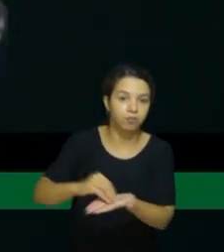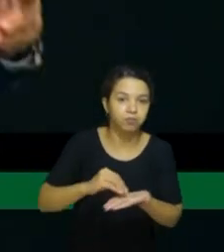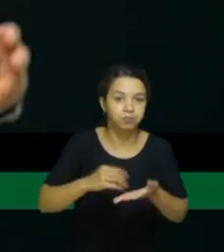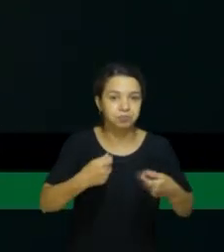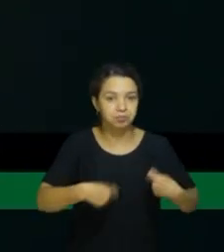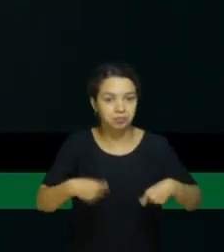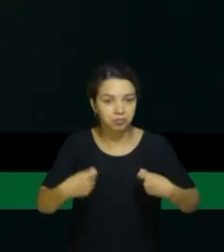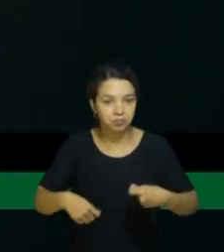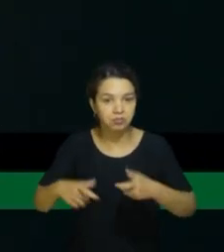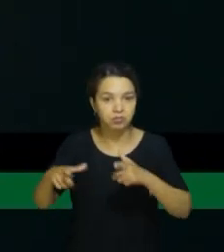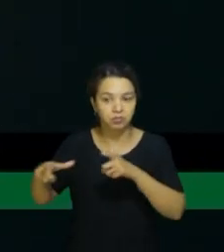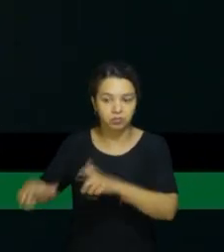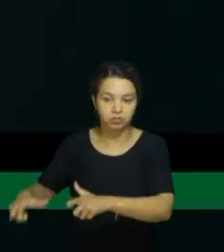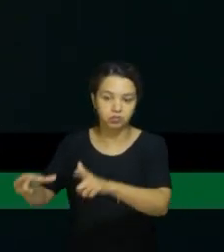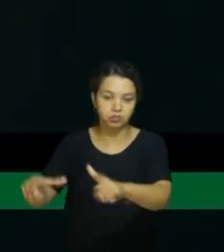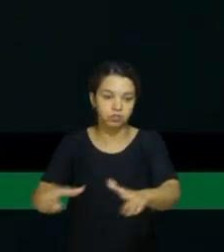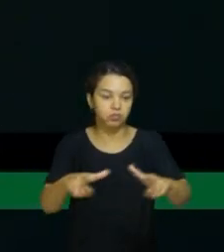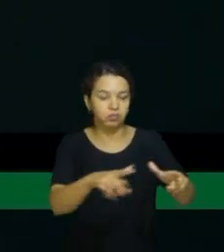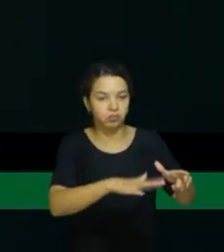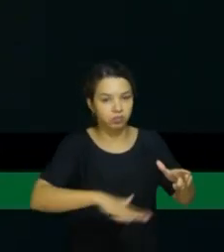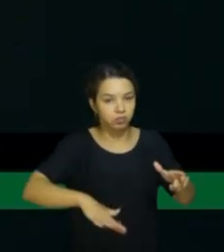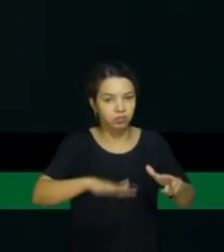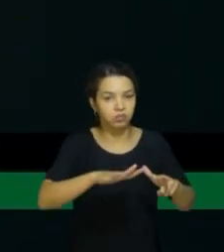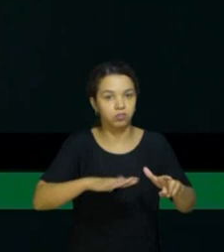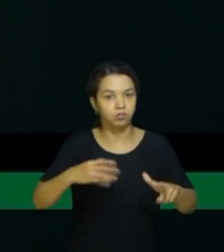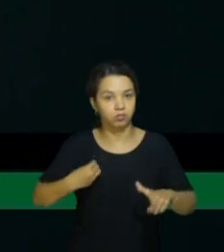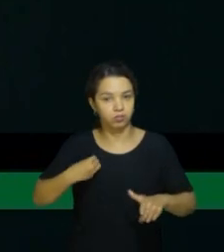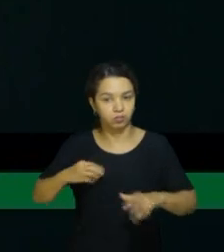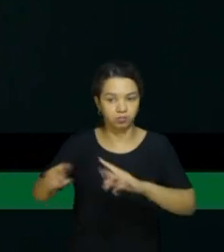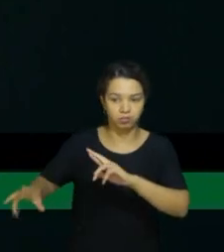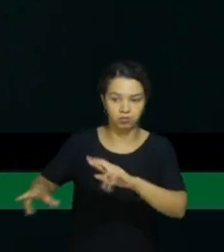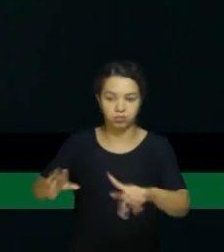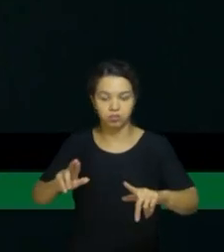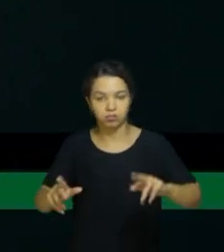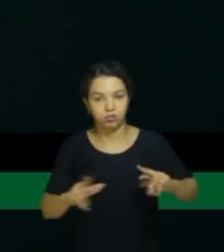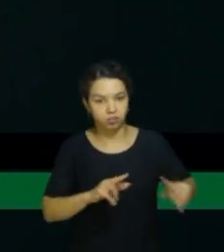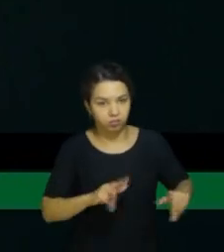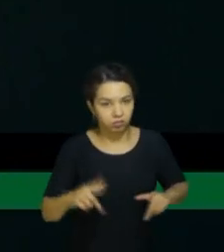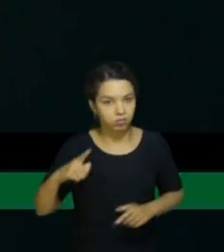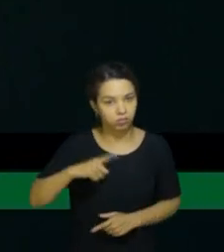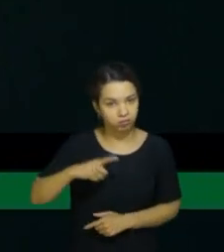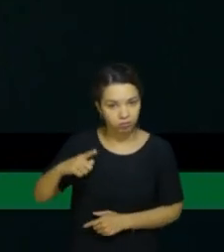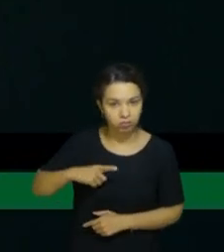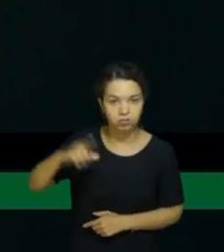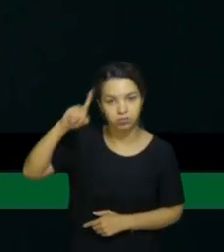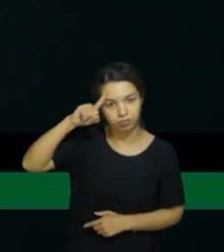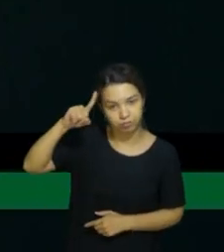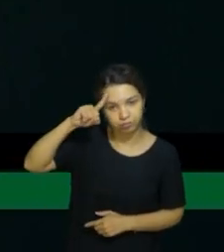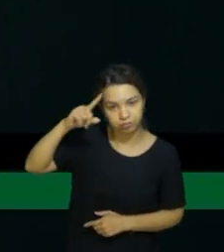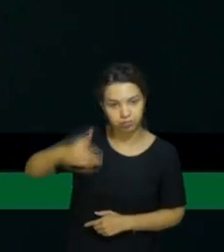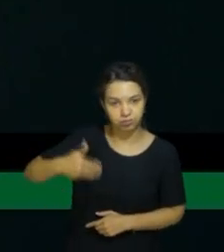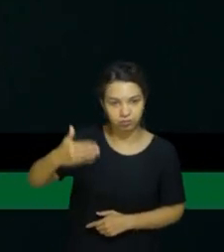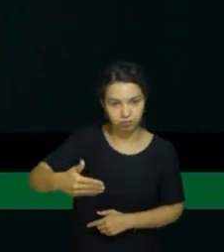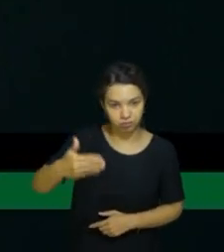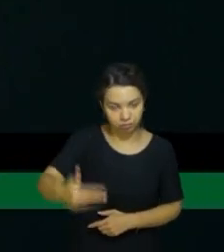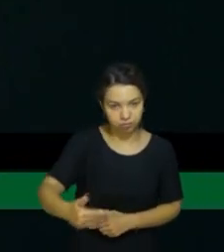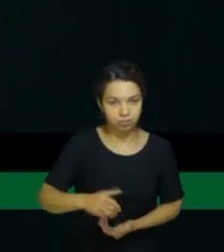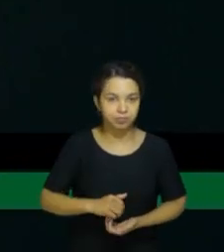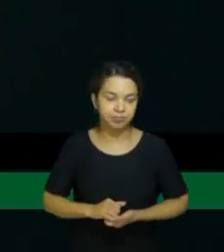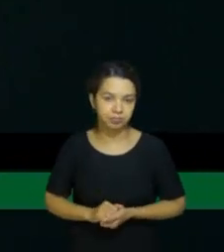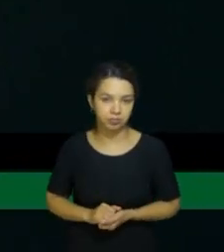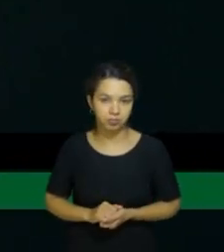diferentes entidades vivem convivem o dia a dia da sua